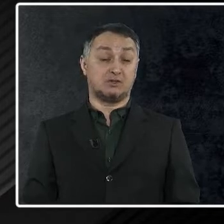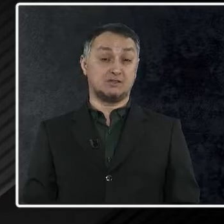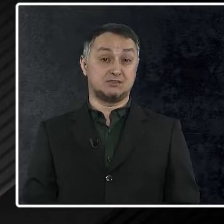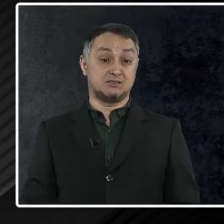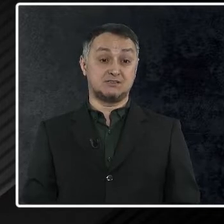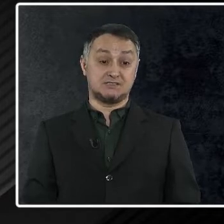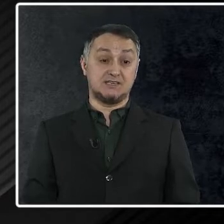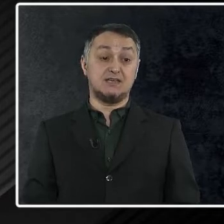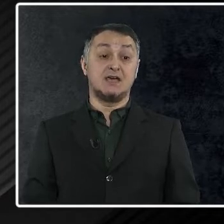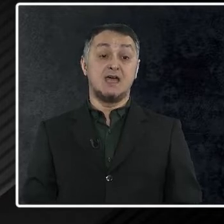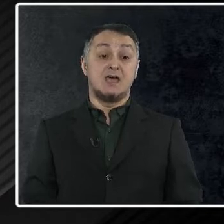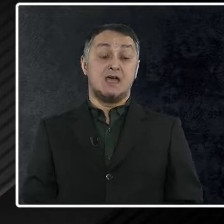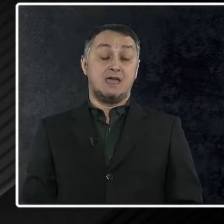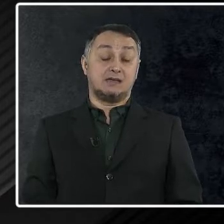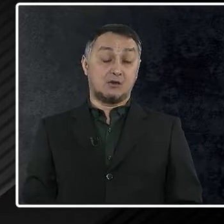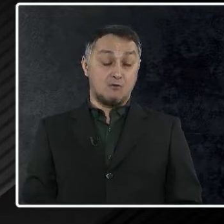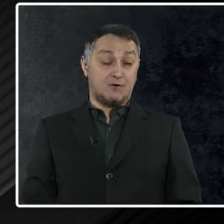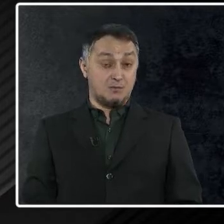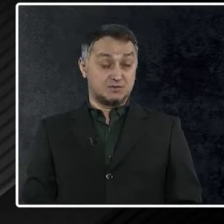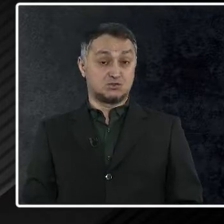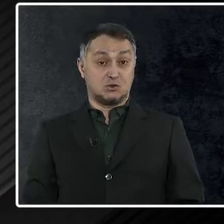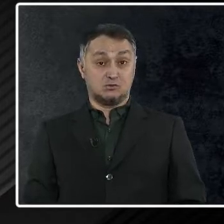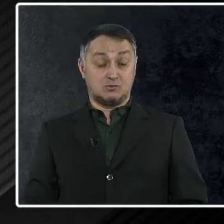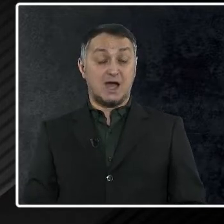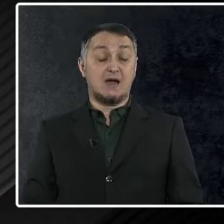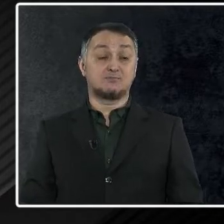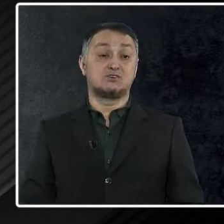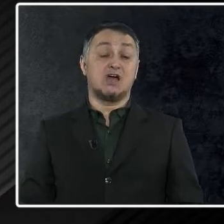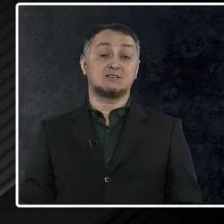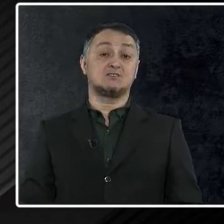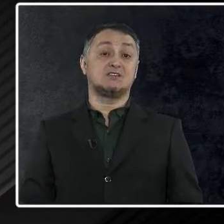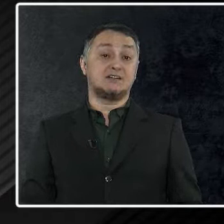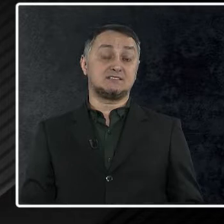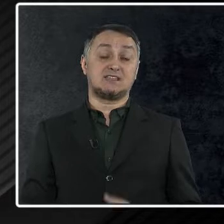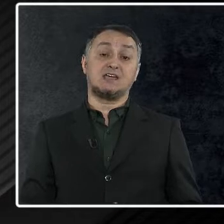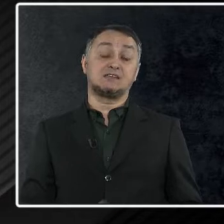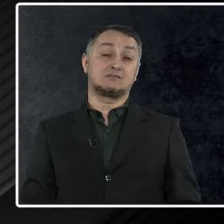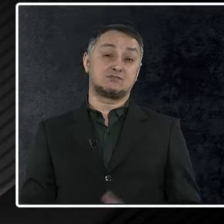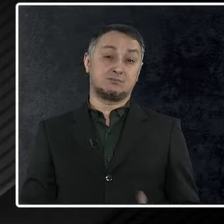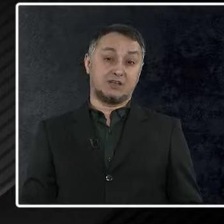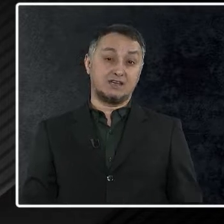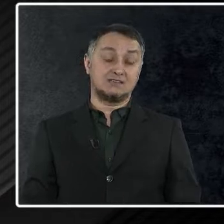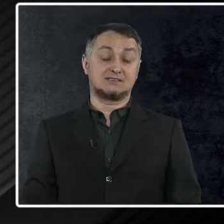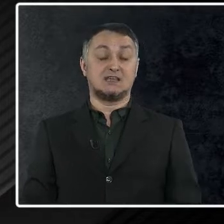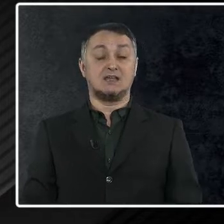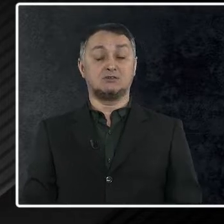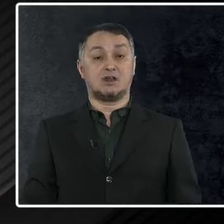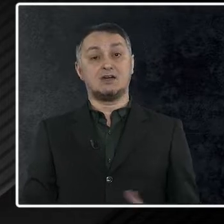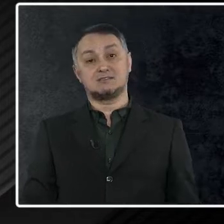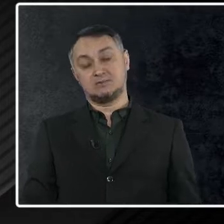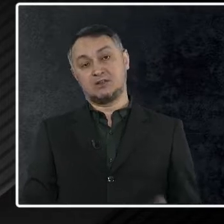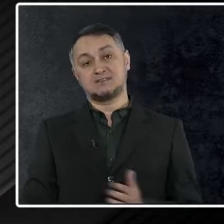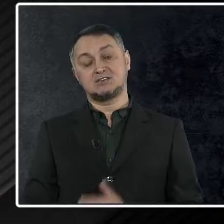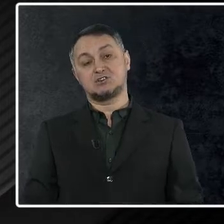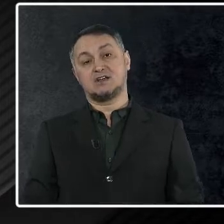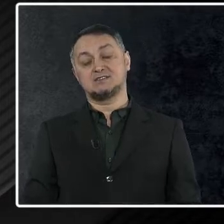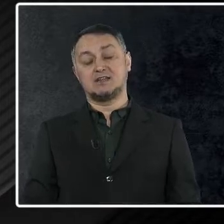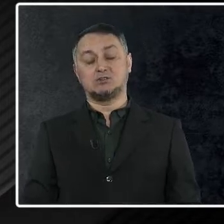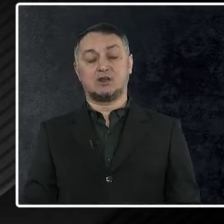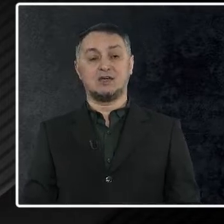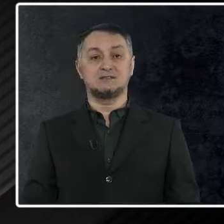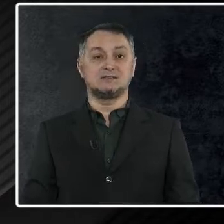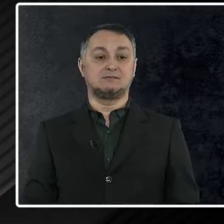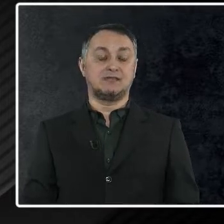muito importante dizer que, conforme 18 caput, as unidades técnicas dos tribunais eleitorais, tribunais